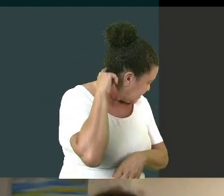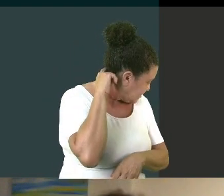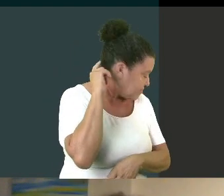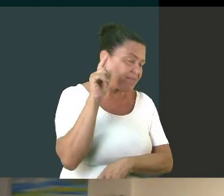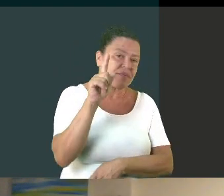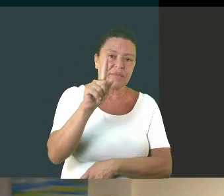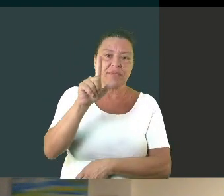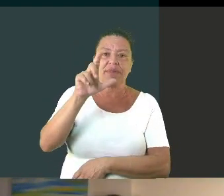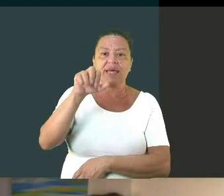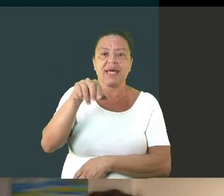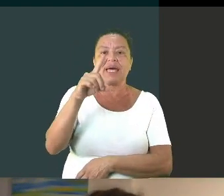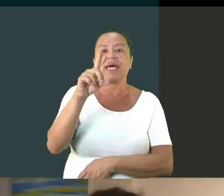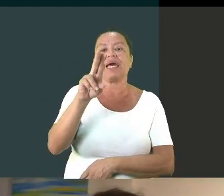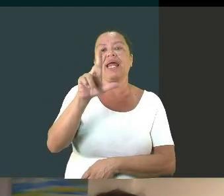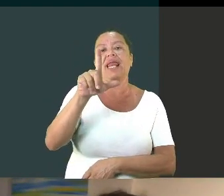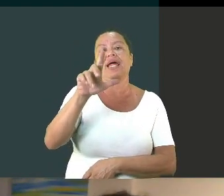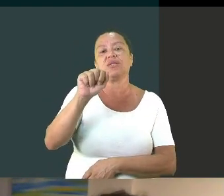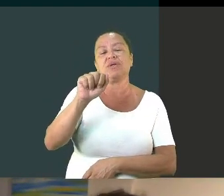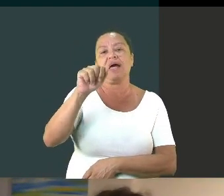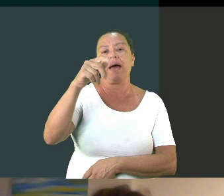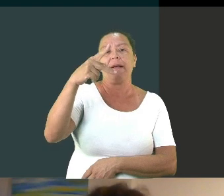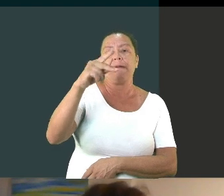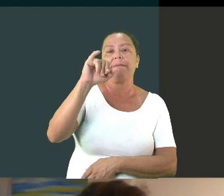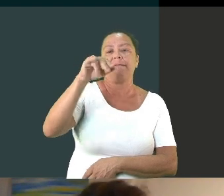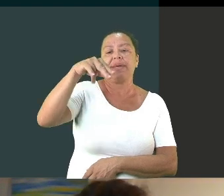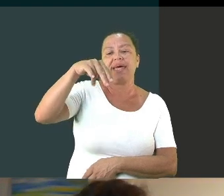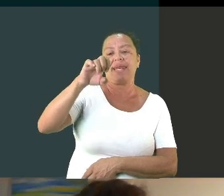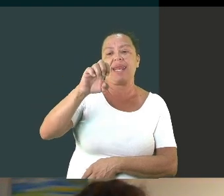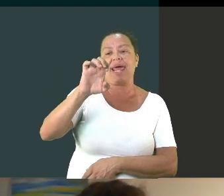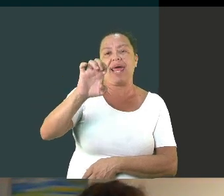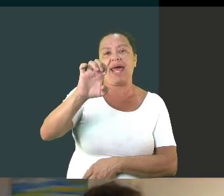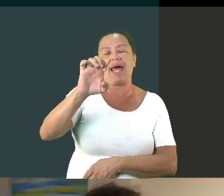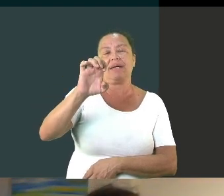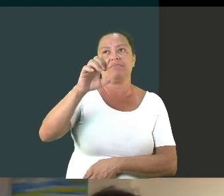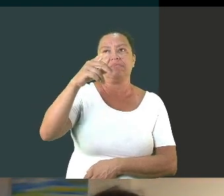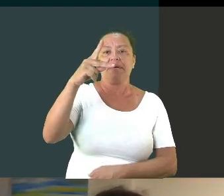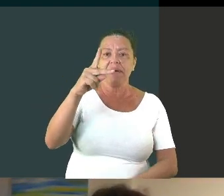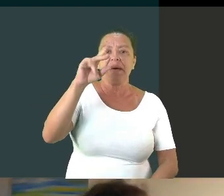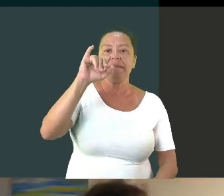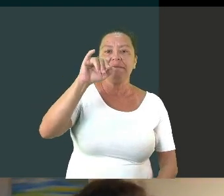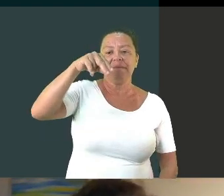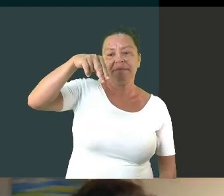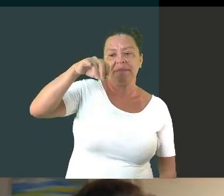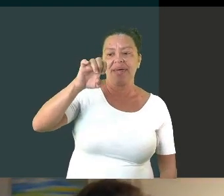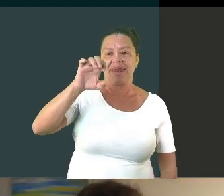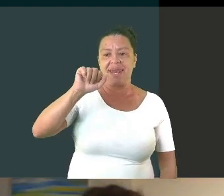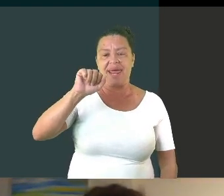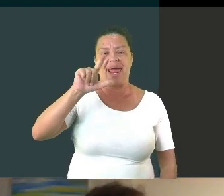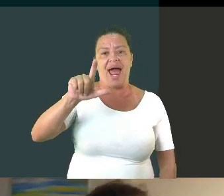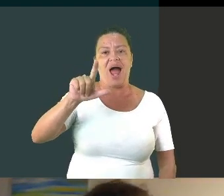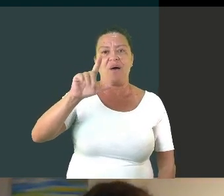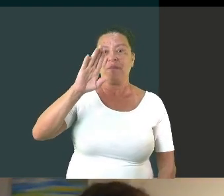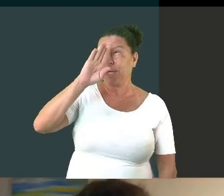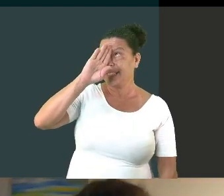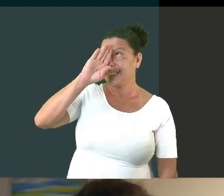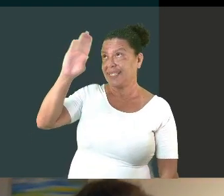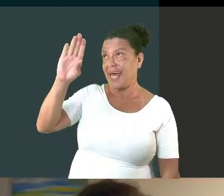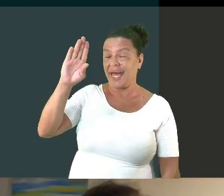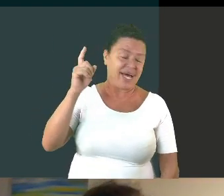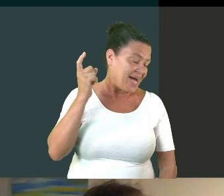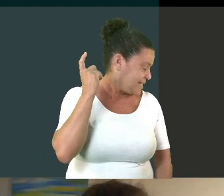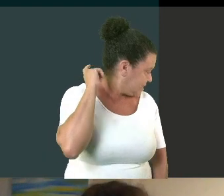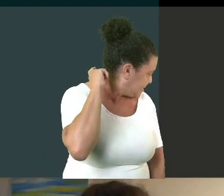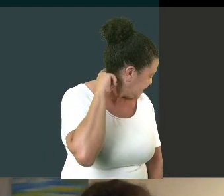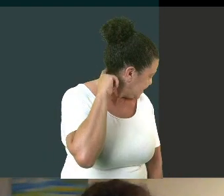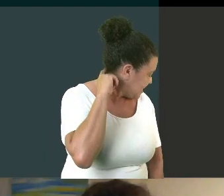é, como André Luiz já descreveu em várias das suas obras, como a nossa glândula, que seria o templo, seria